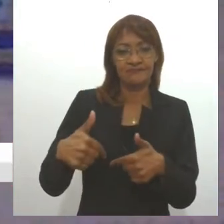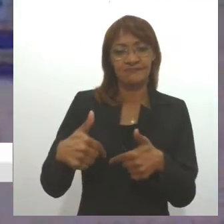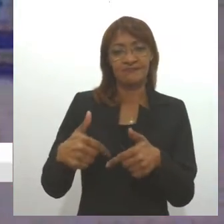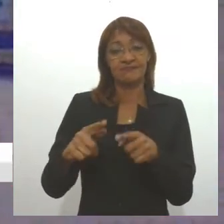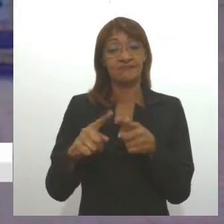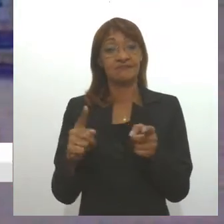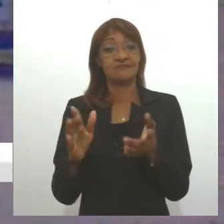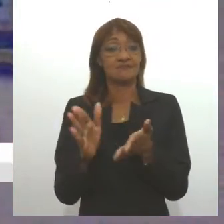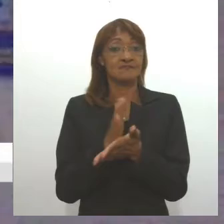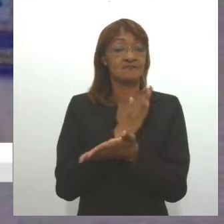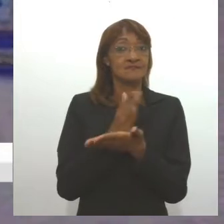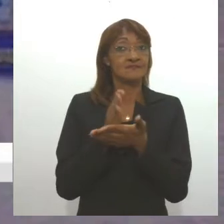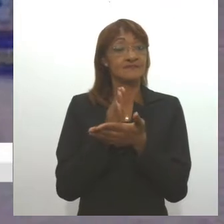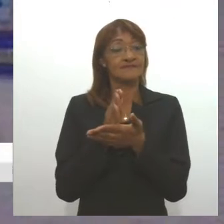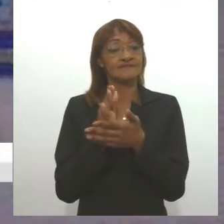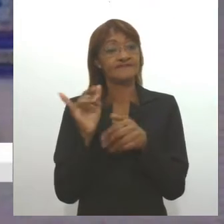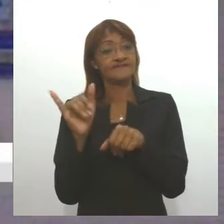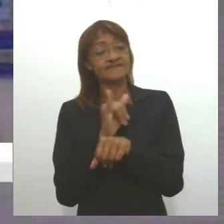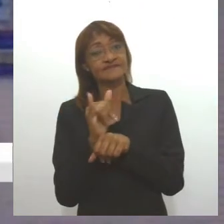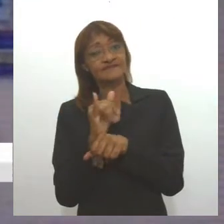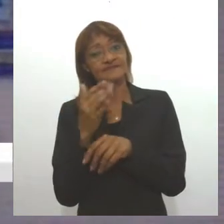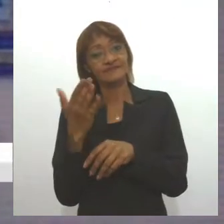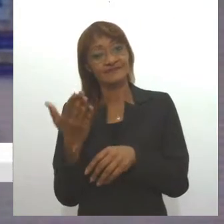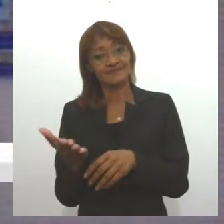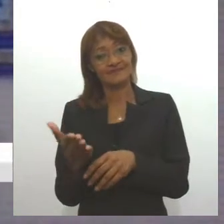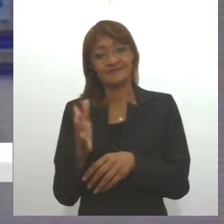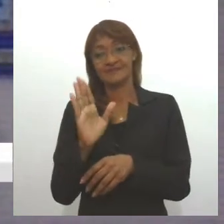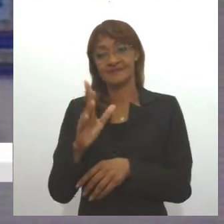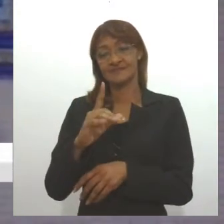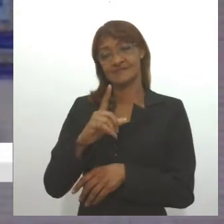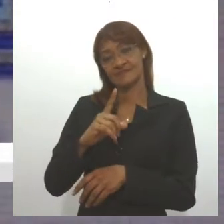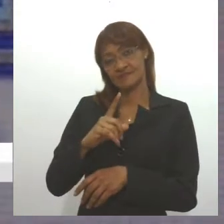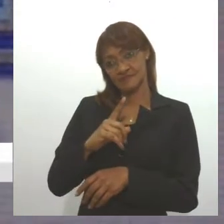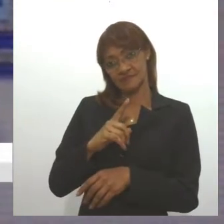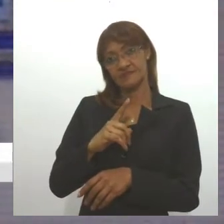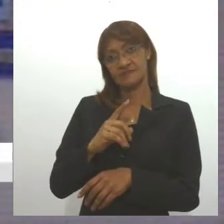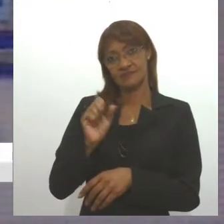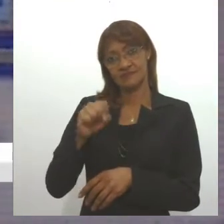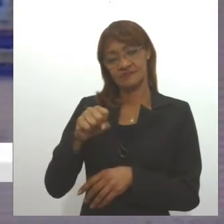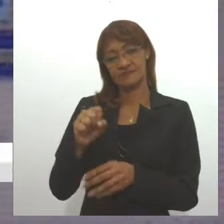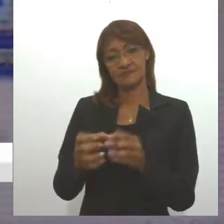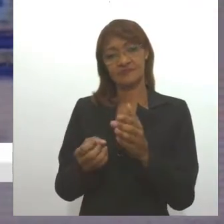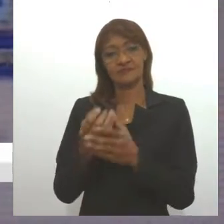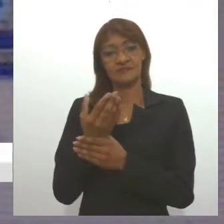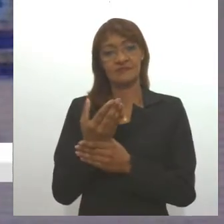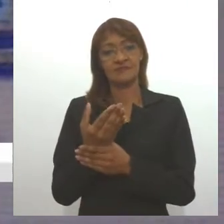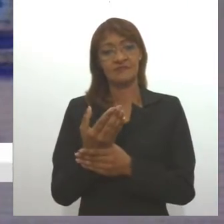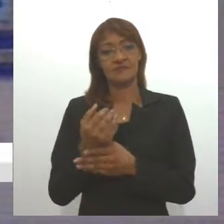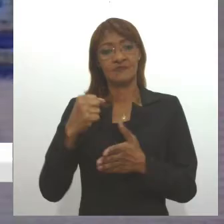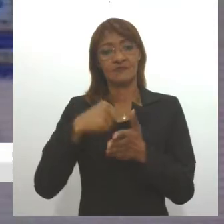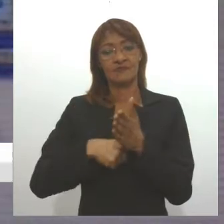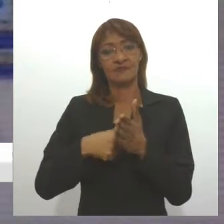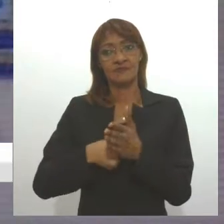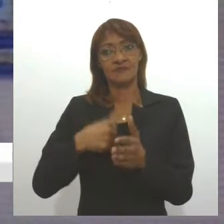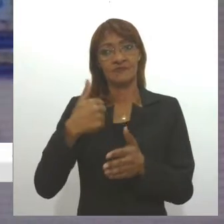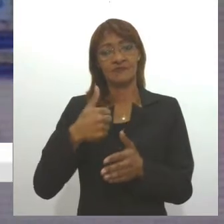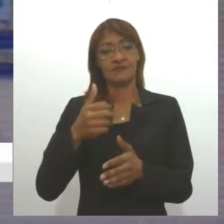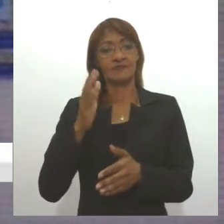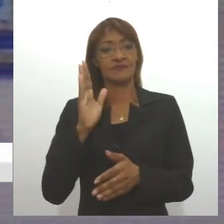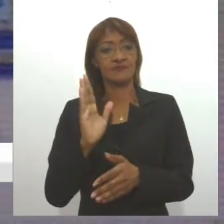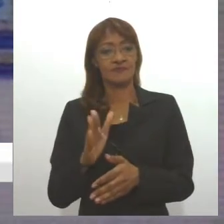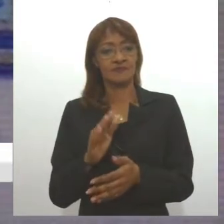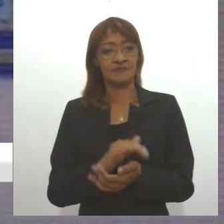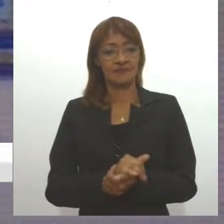manobras, com ele instituído. A gente tem uma primeira já reivindicação como Astra, que de última